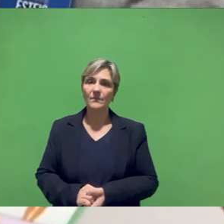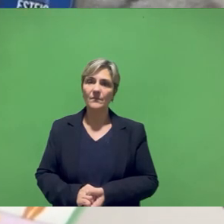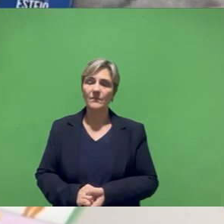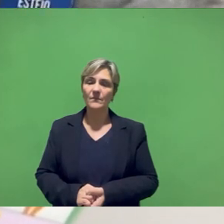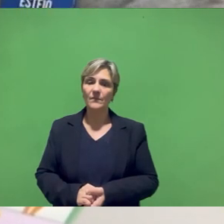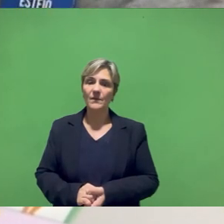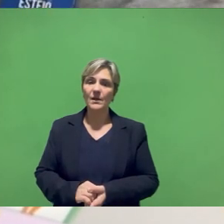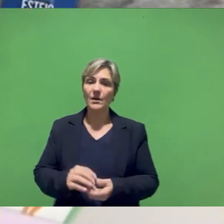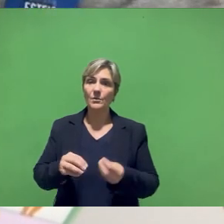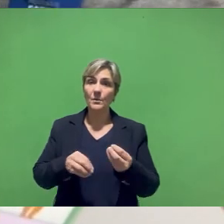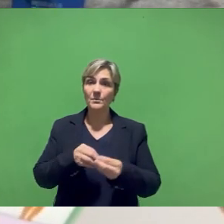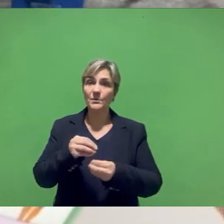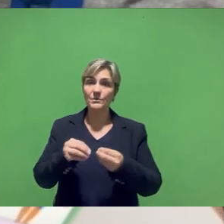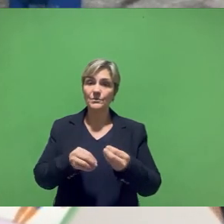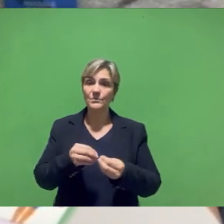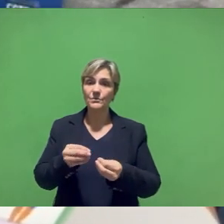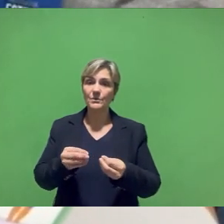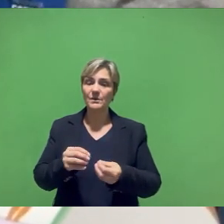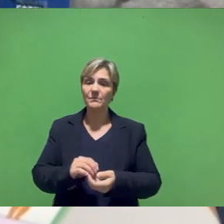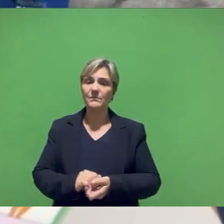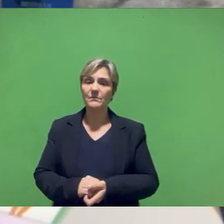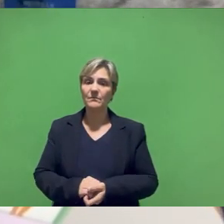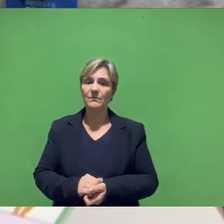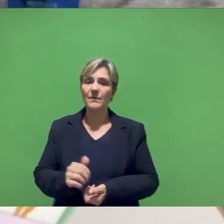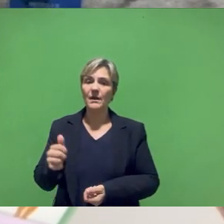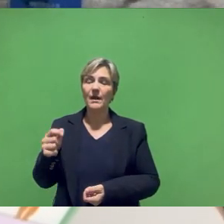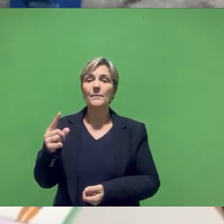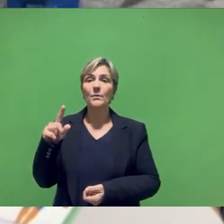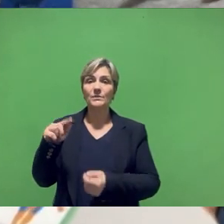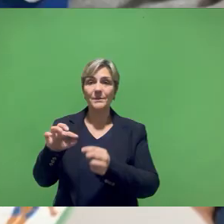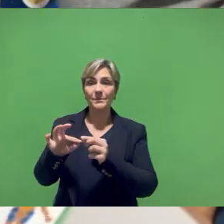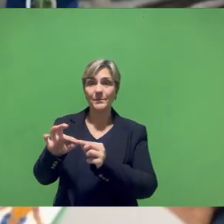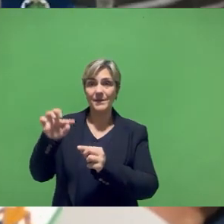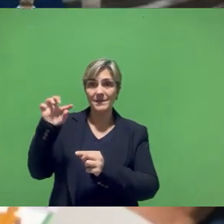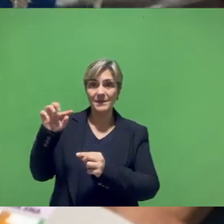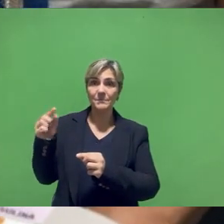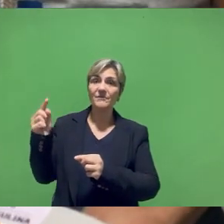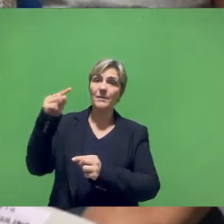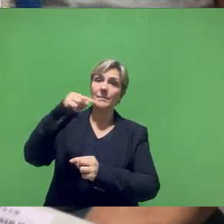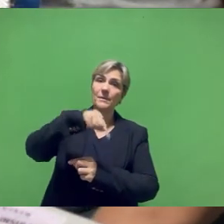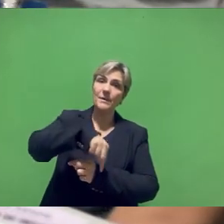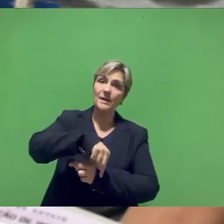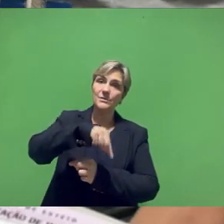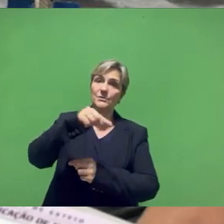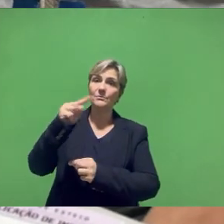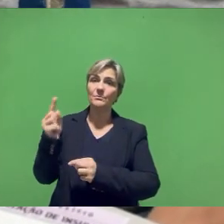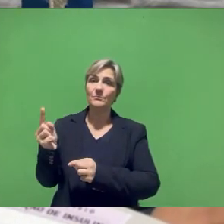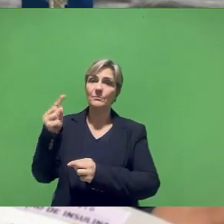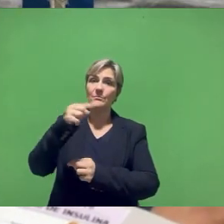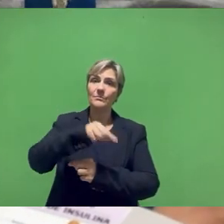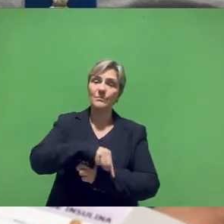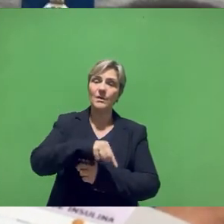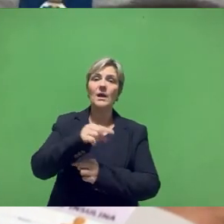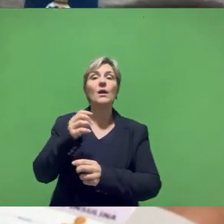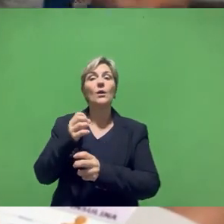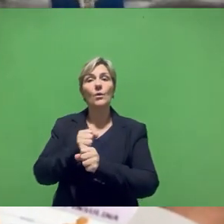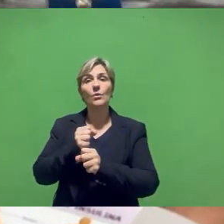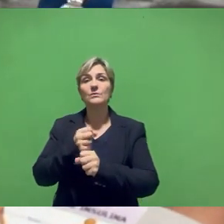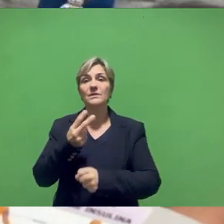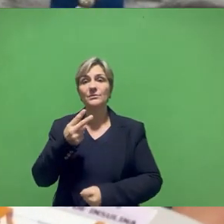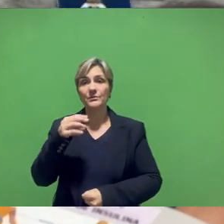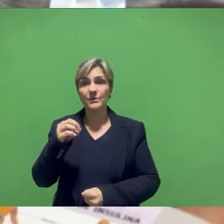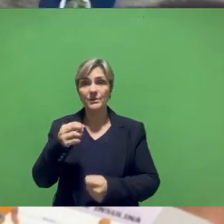essa mistura é uma mistura por inversão. Começa assim para a ponta para cima e vem com a ponta para baixo. A gente conta 20 vezes também.